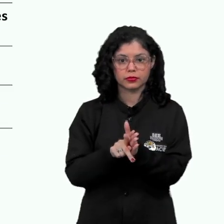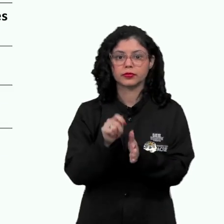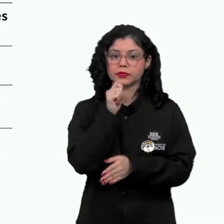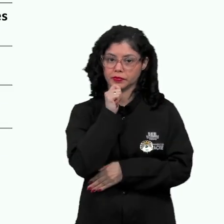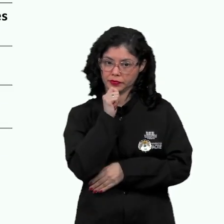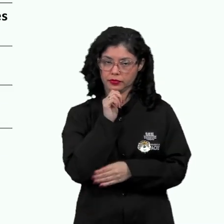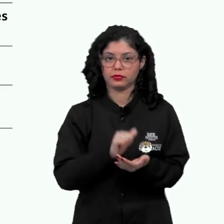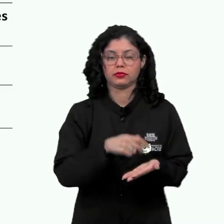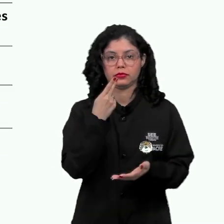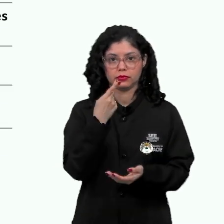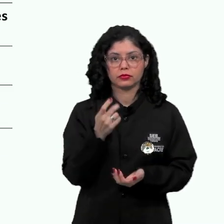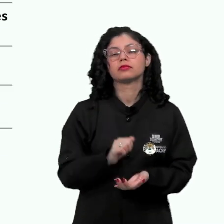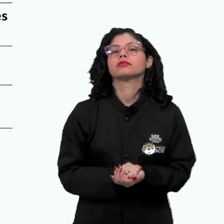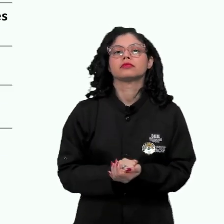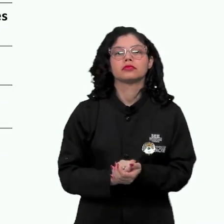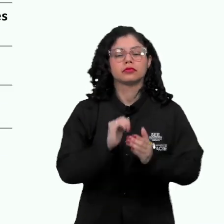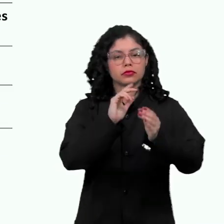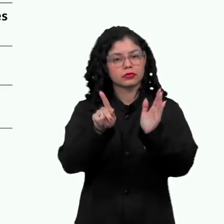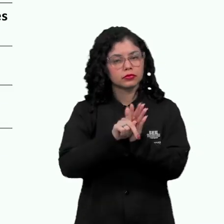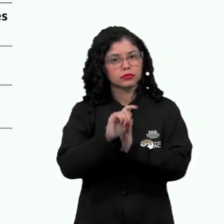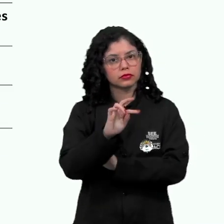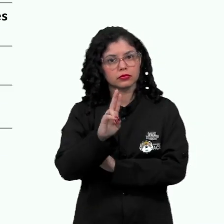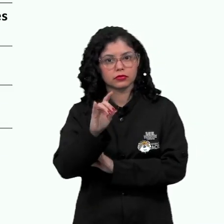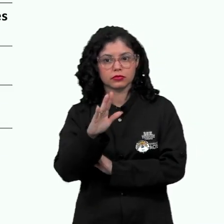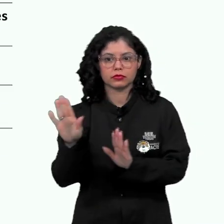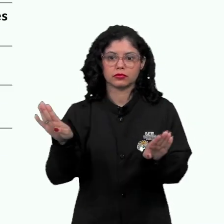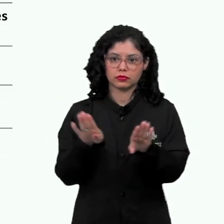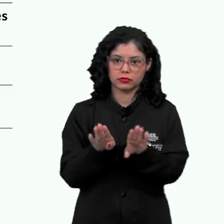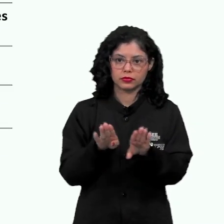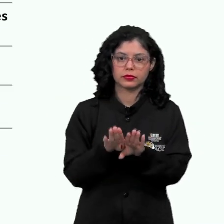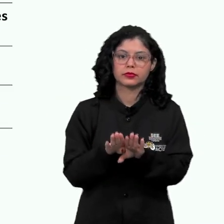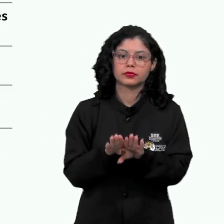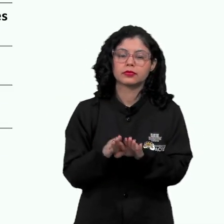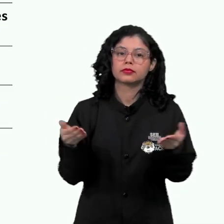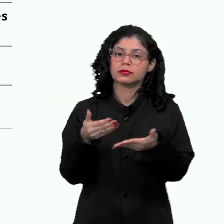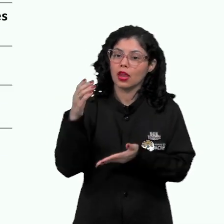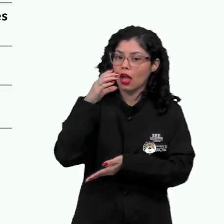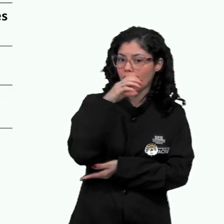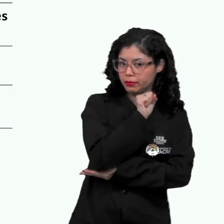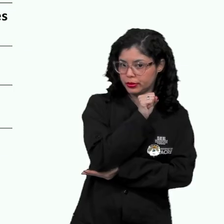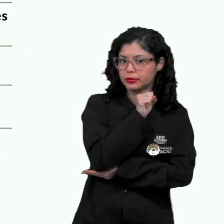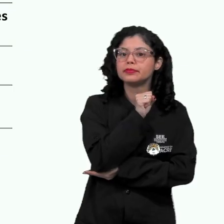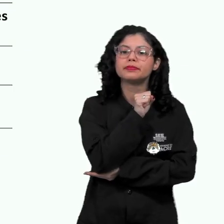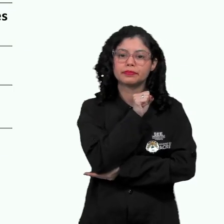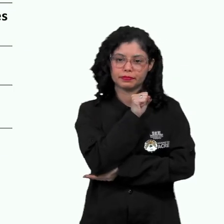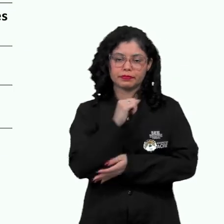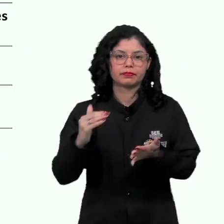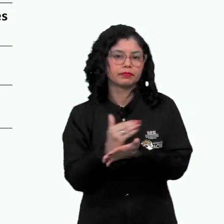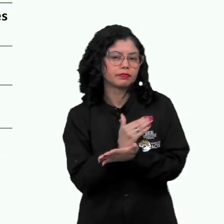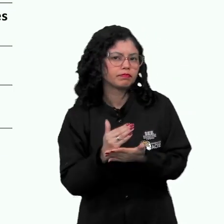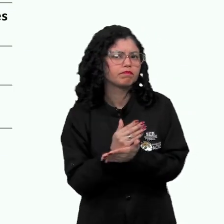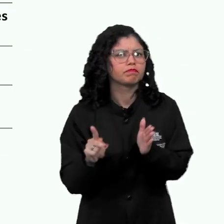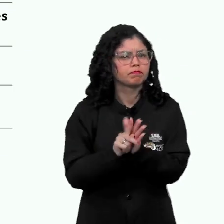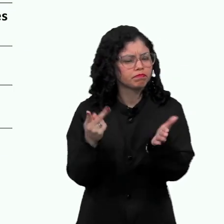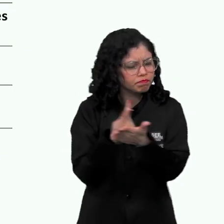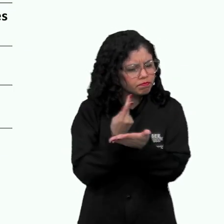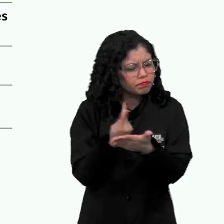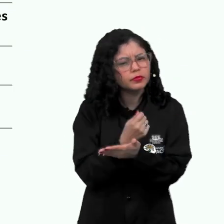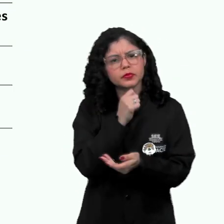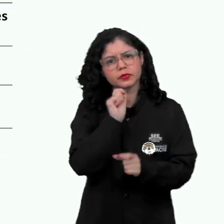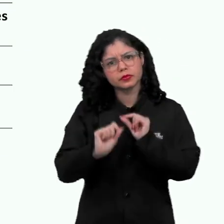lá editar, corrigir e atualizar rapidamente ali se tiver algum erro ou